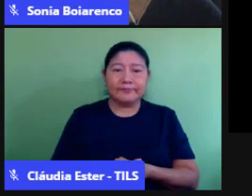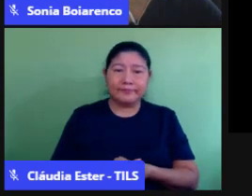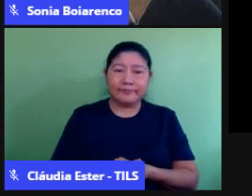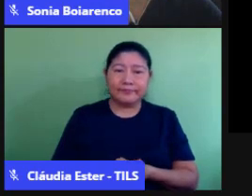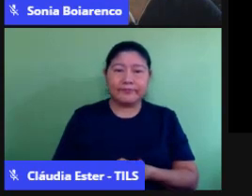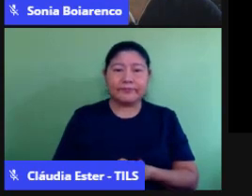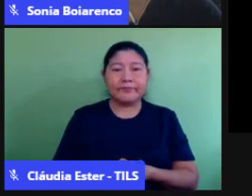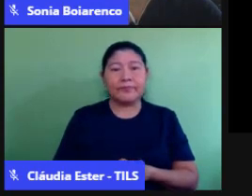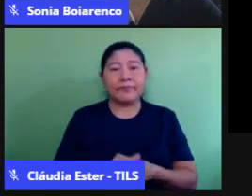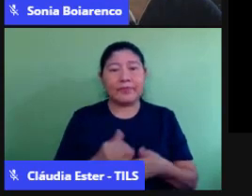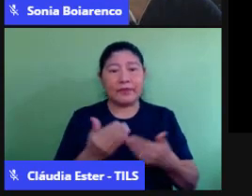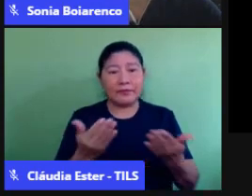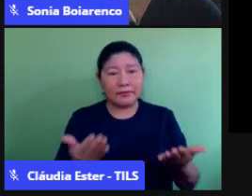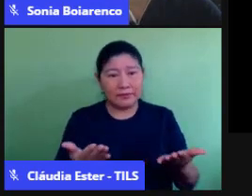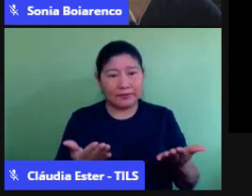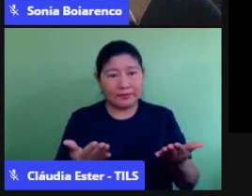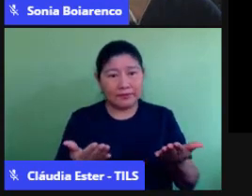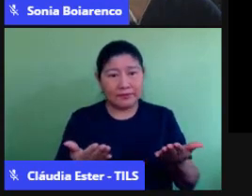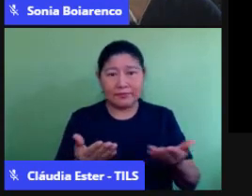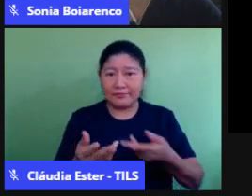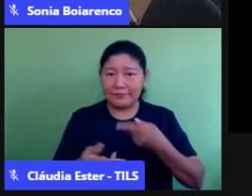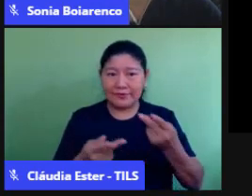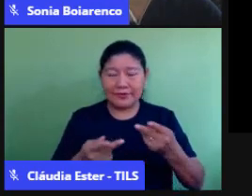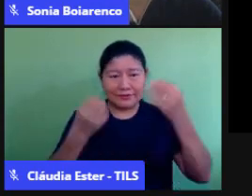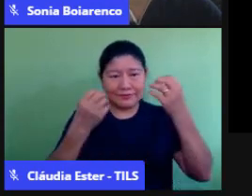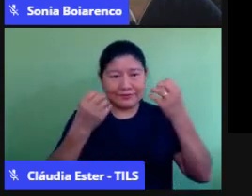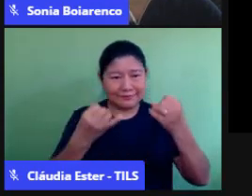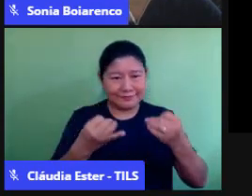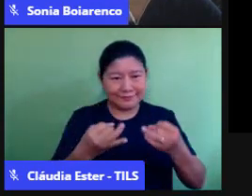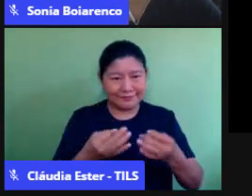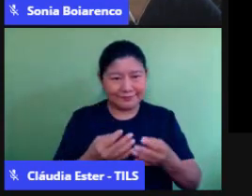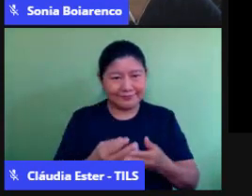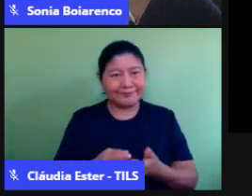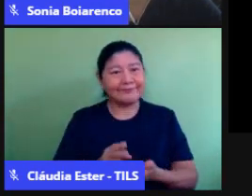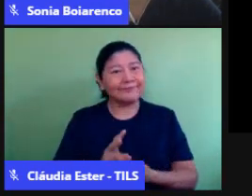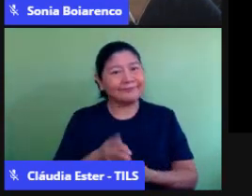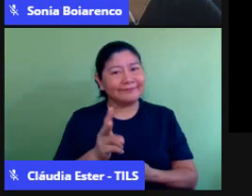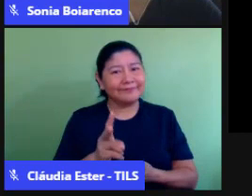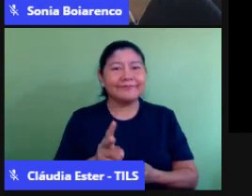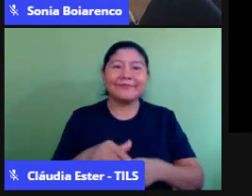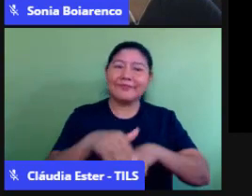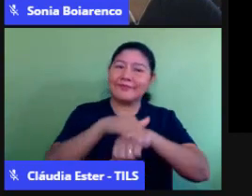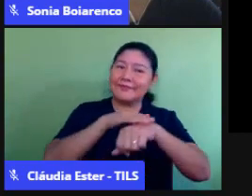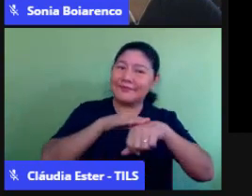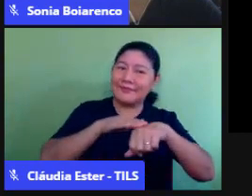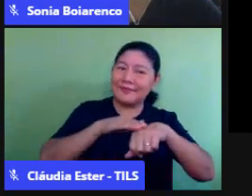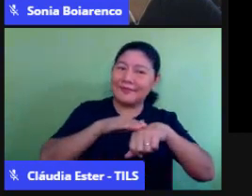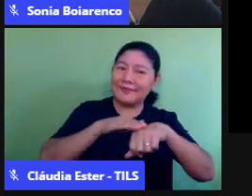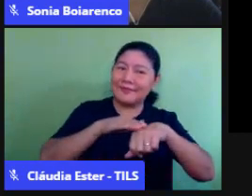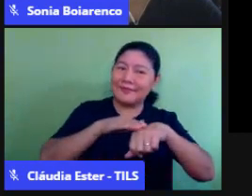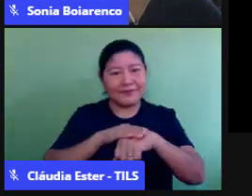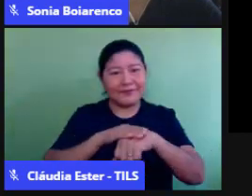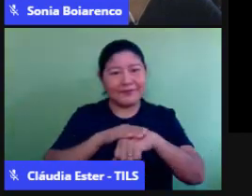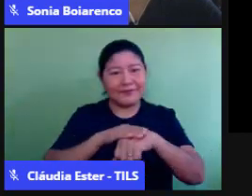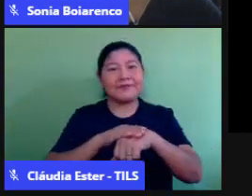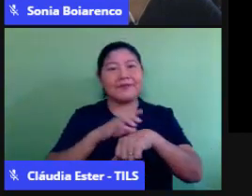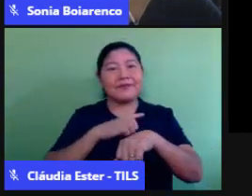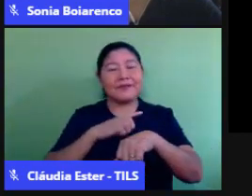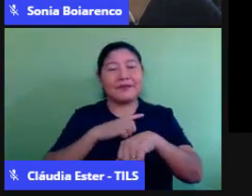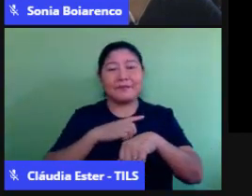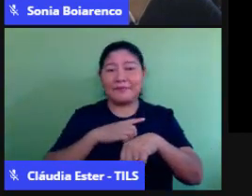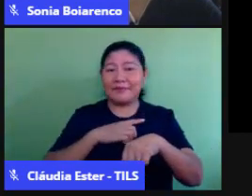Bem, tendo dito isto, continuando os diálogos, né, a partir dessa minha